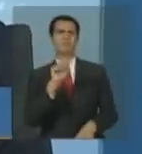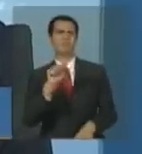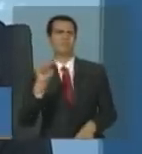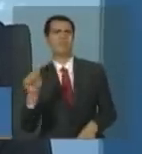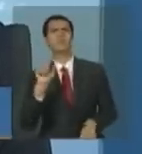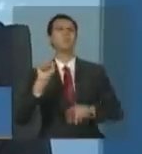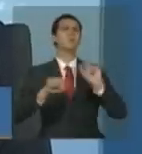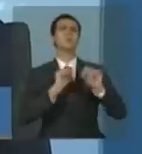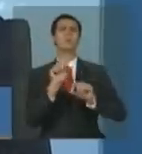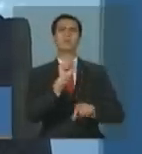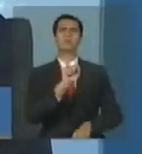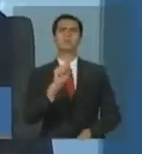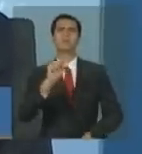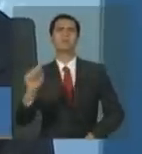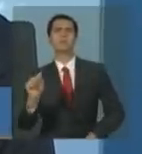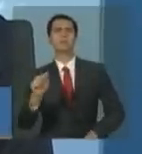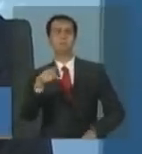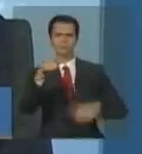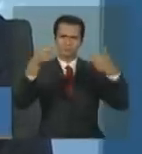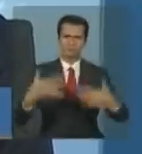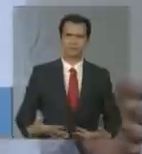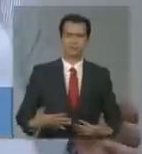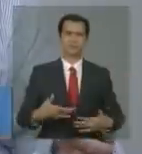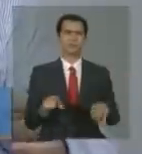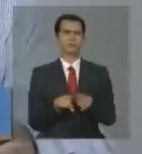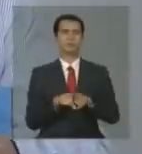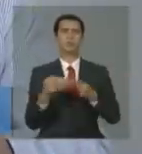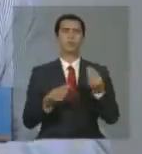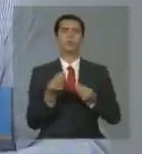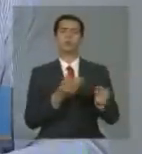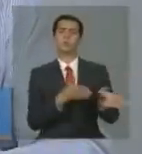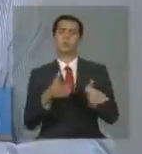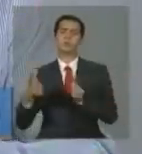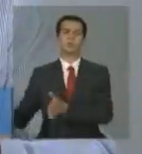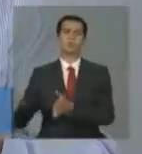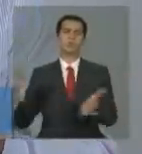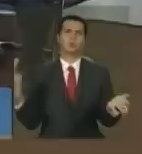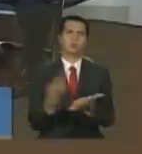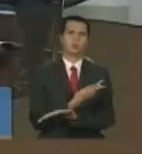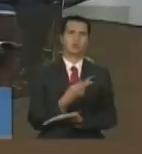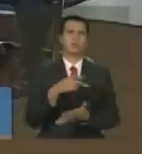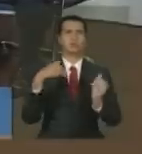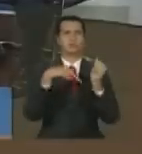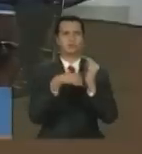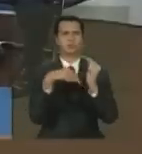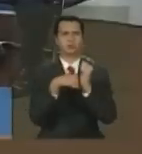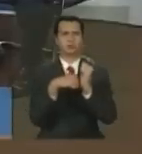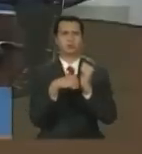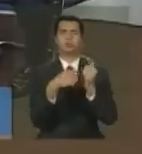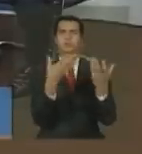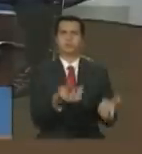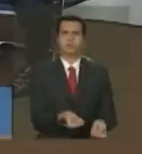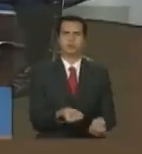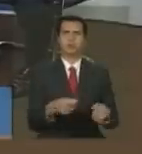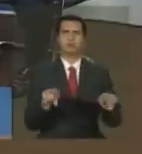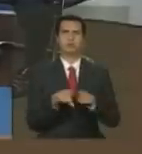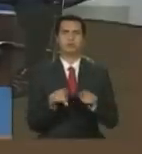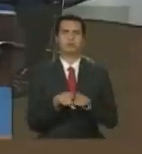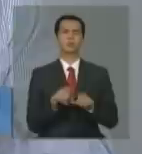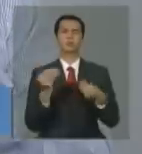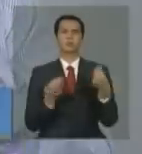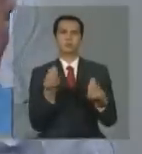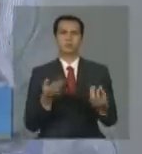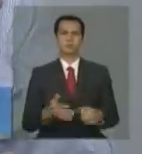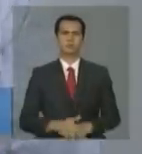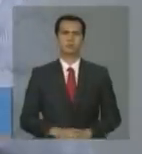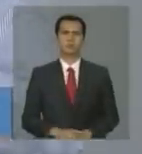que é esse SAA, mas como que é o processo para esse sistema de autenticação para descentralizar essas senhas nos municípios? O SAA,